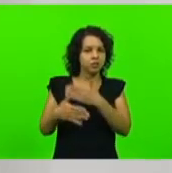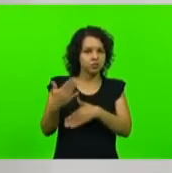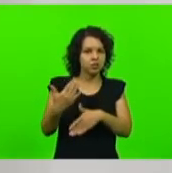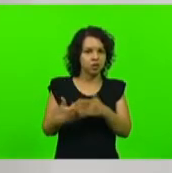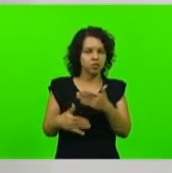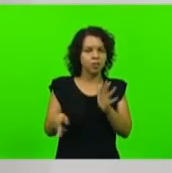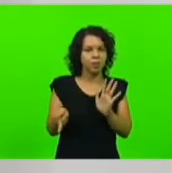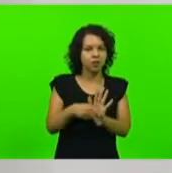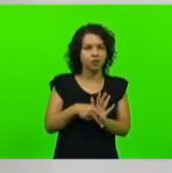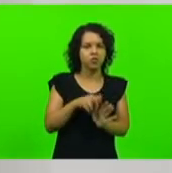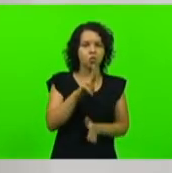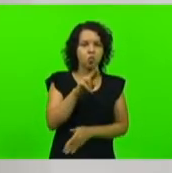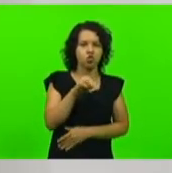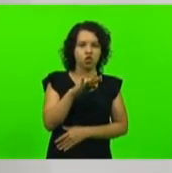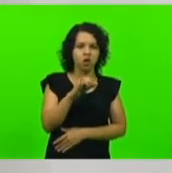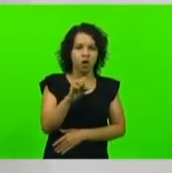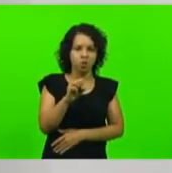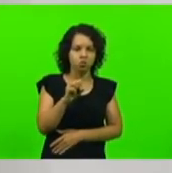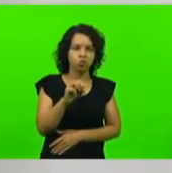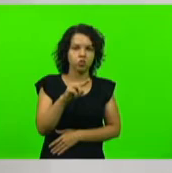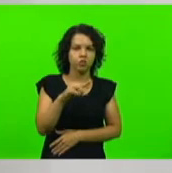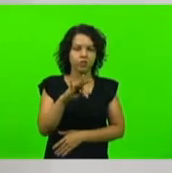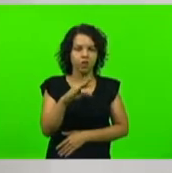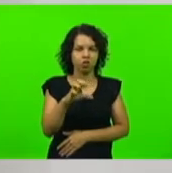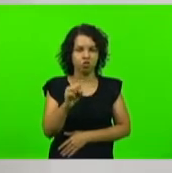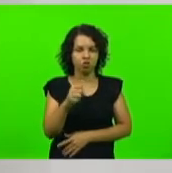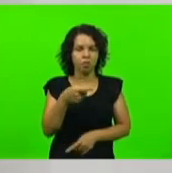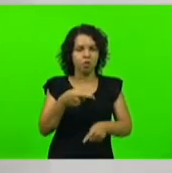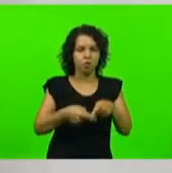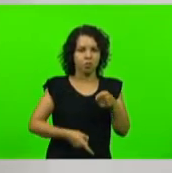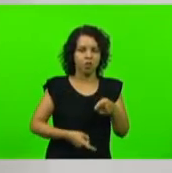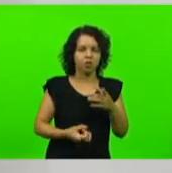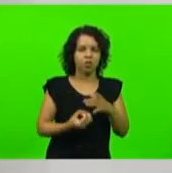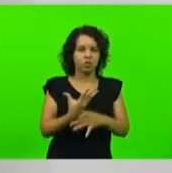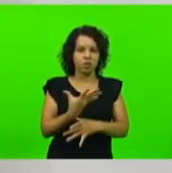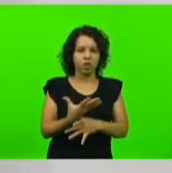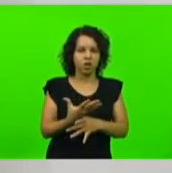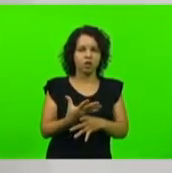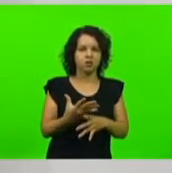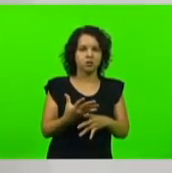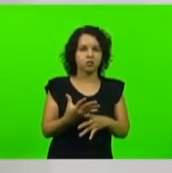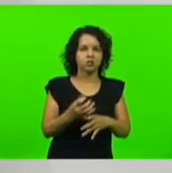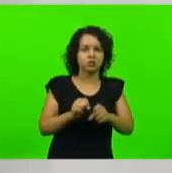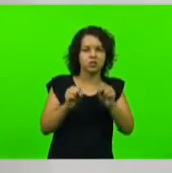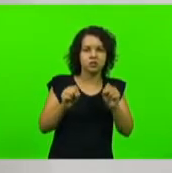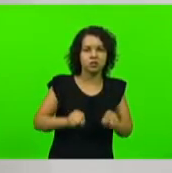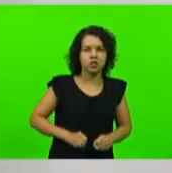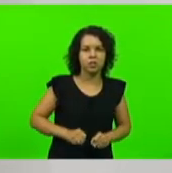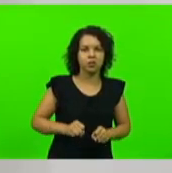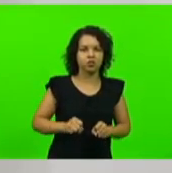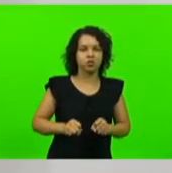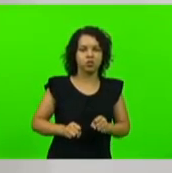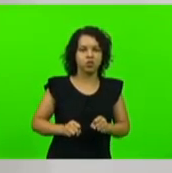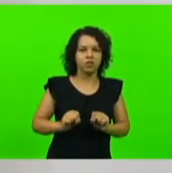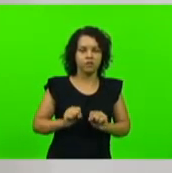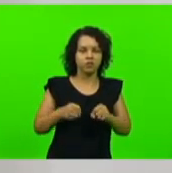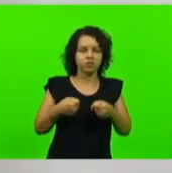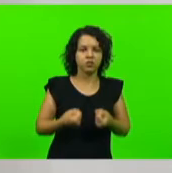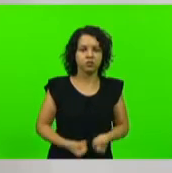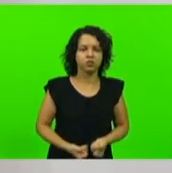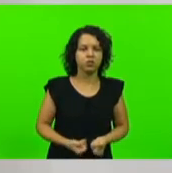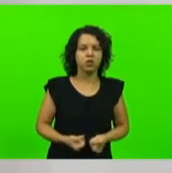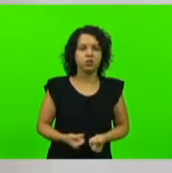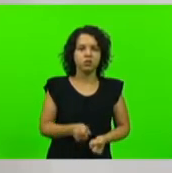proibida de criar os seus sistemas de defesa, e nós estamos vendo